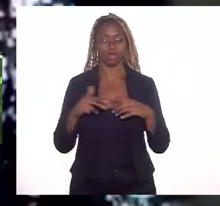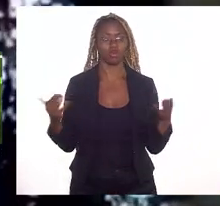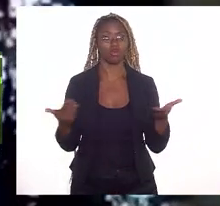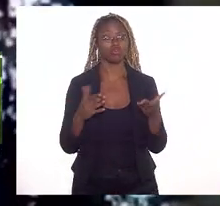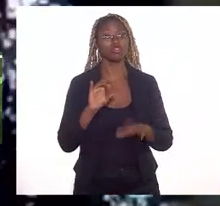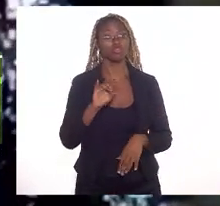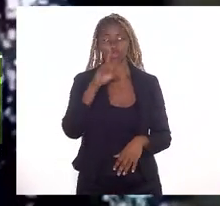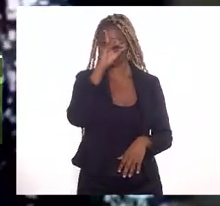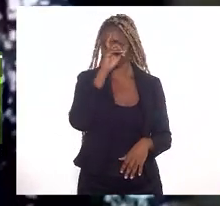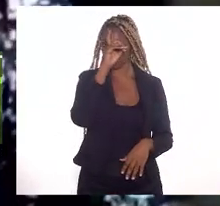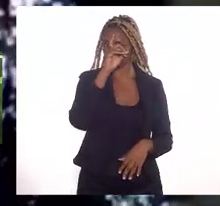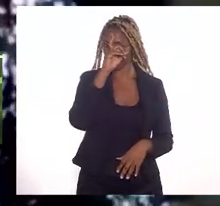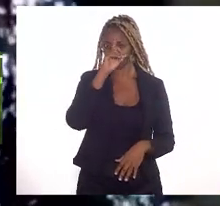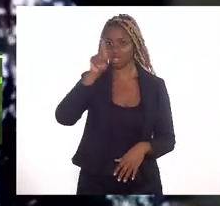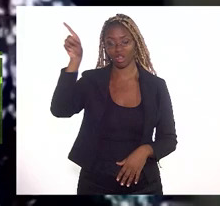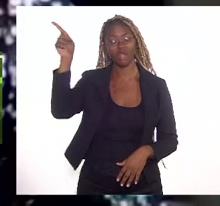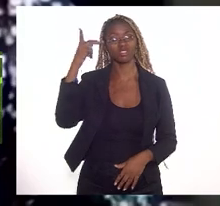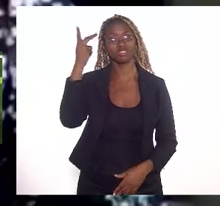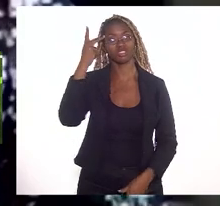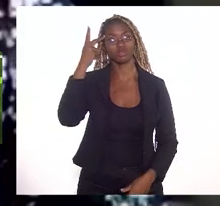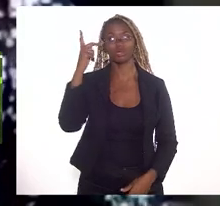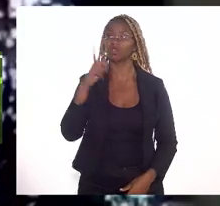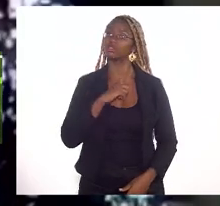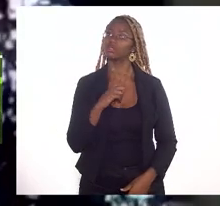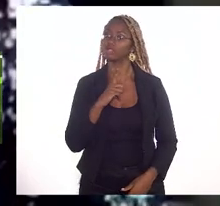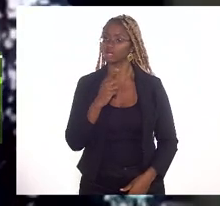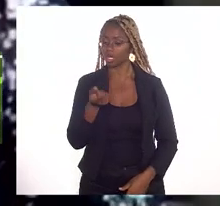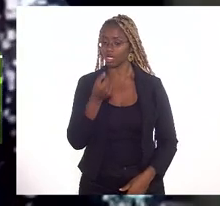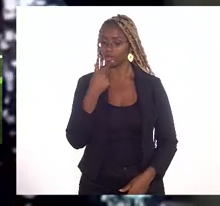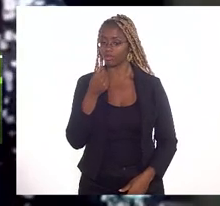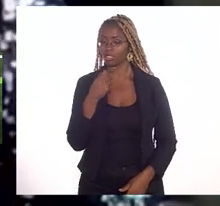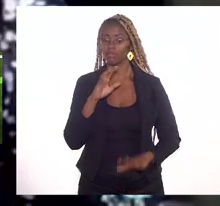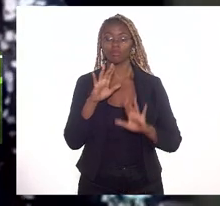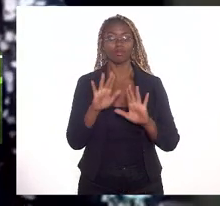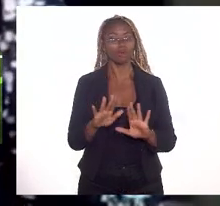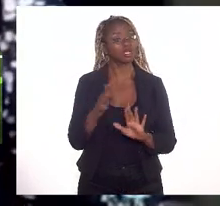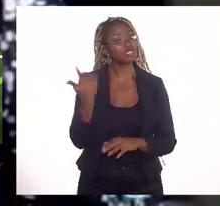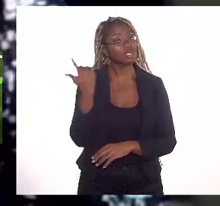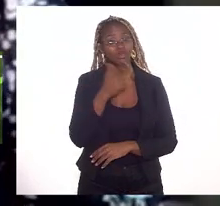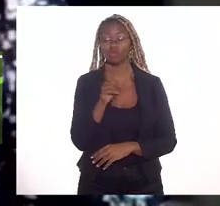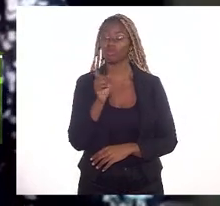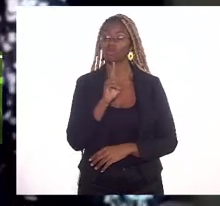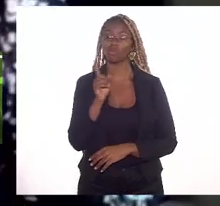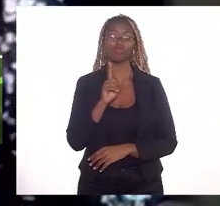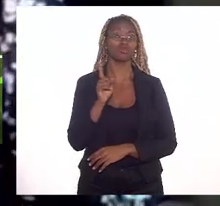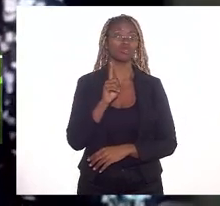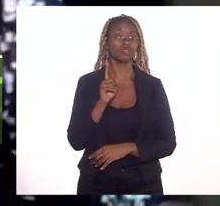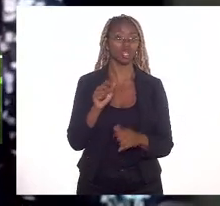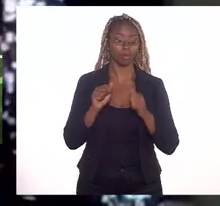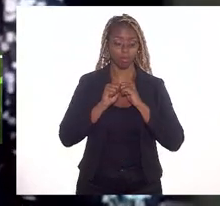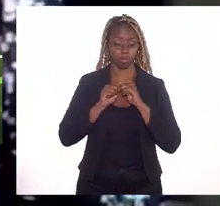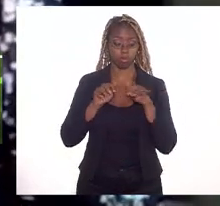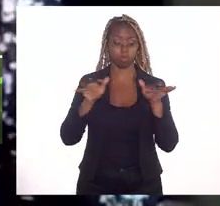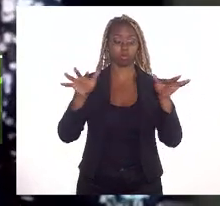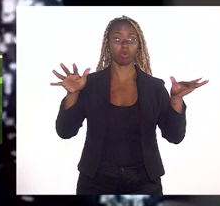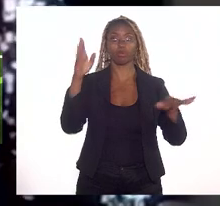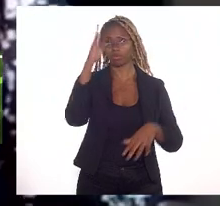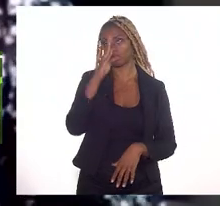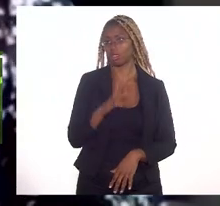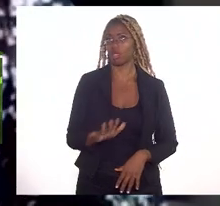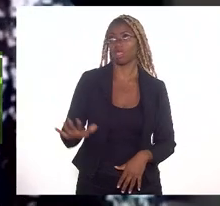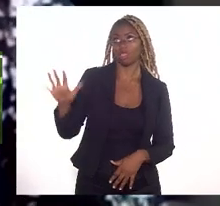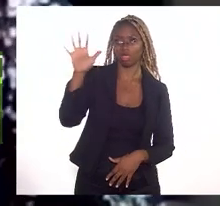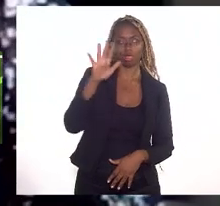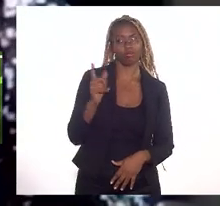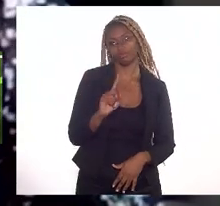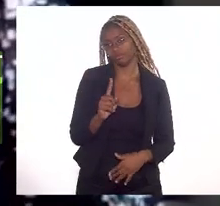Hospital das Clínicas de São Paulo é que tem esse remédio, mas ele não consegue fazer com que todo o Brasil consiga ter esse remédio.